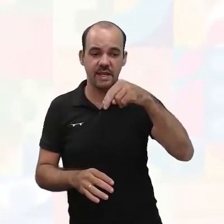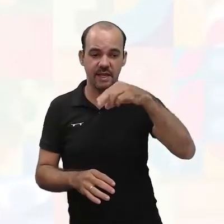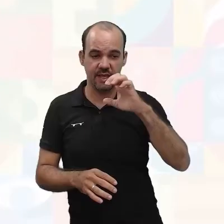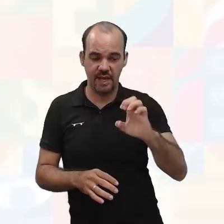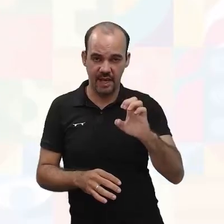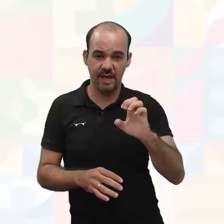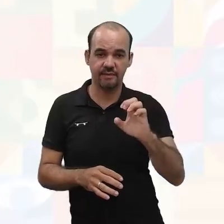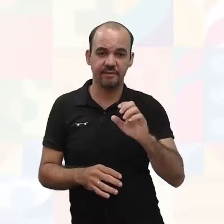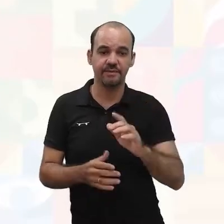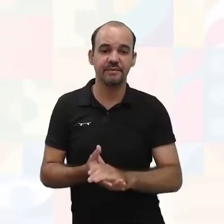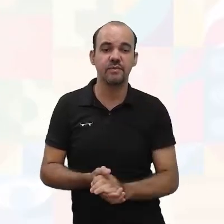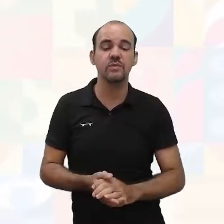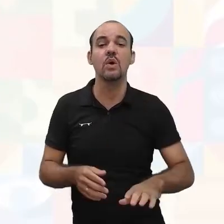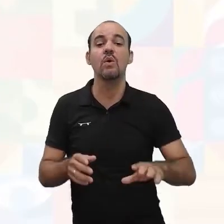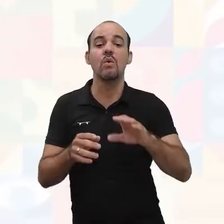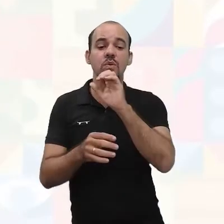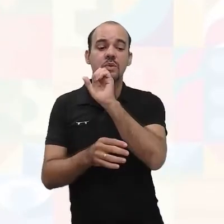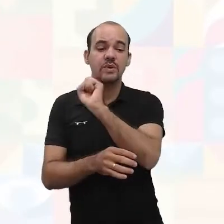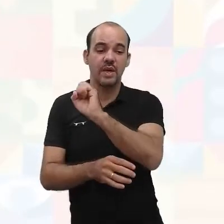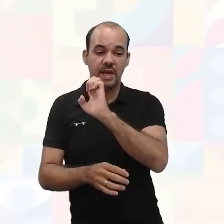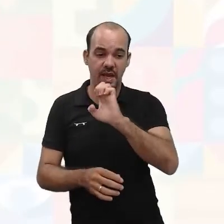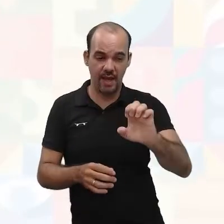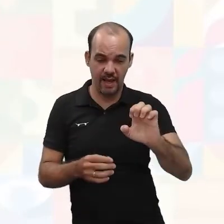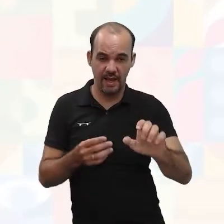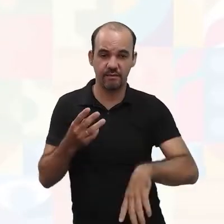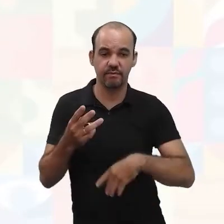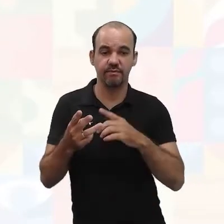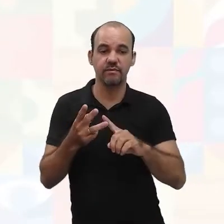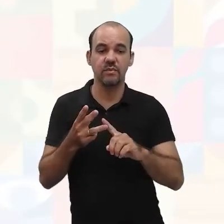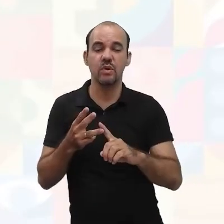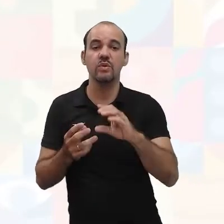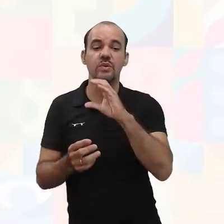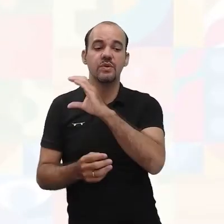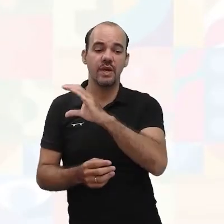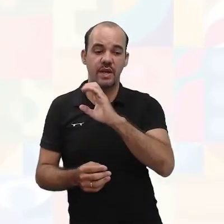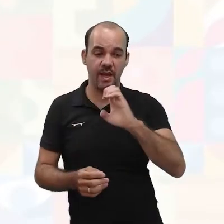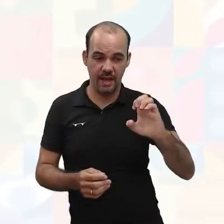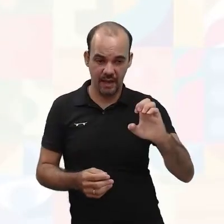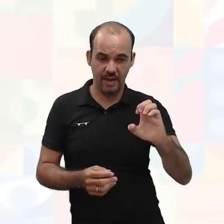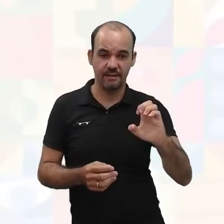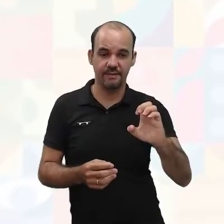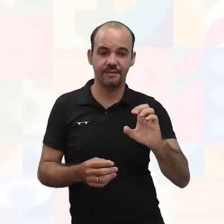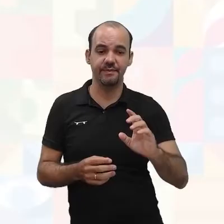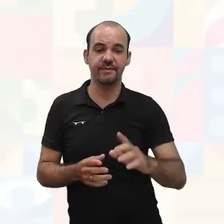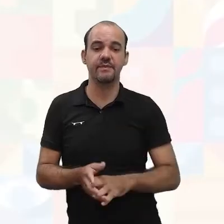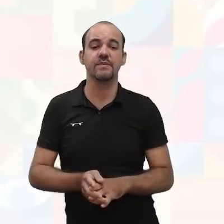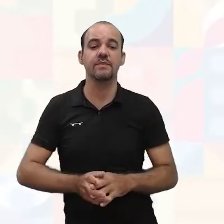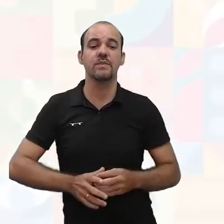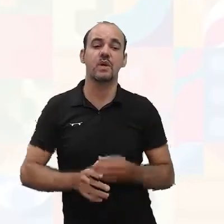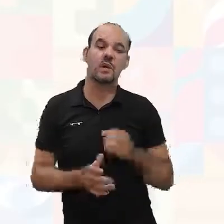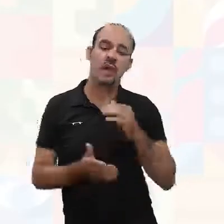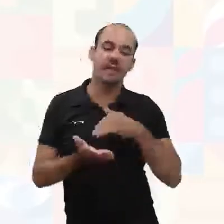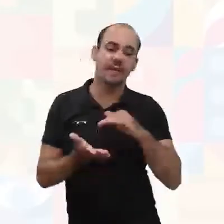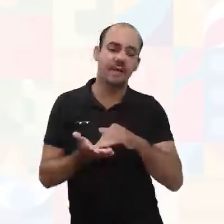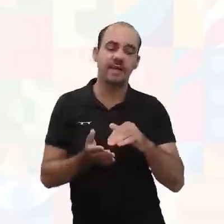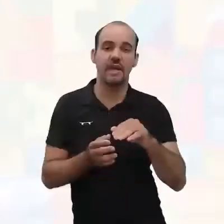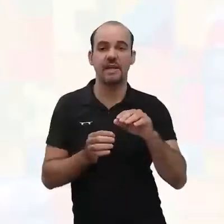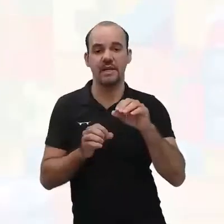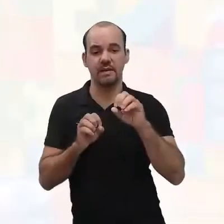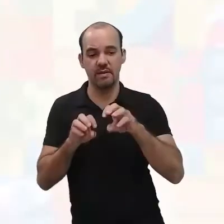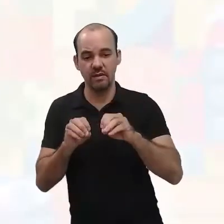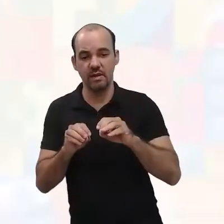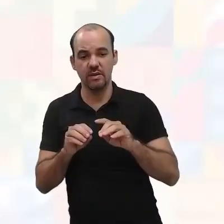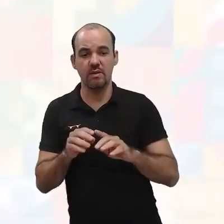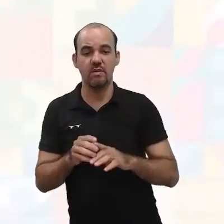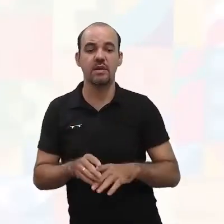Educação, o Conselho Estadual de Educação, a Delegacia Regional de Educação, né, ou a Subsecretaria de Educação. E, por fim, em nível